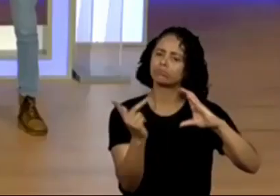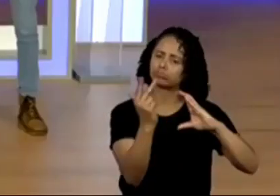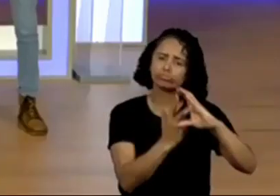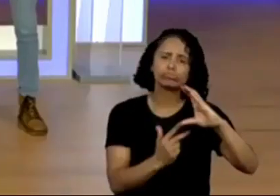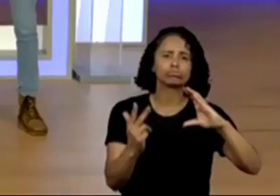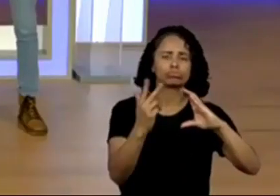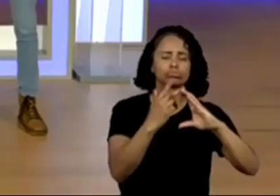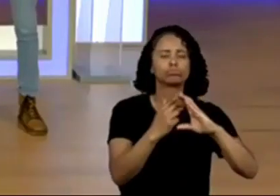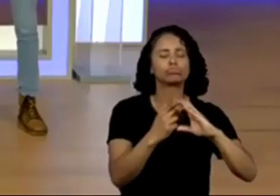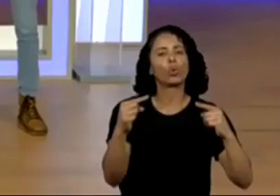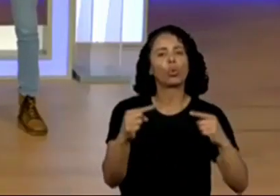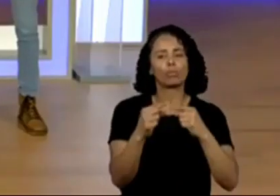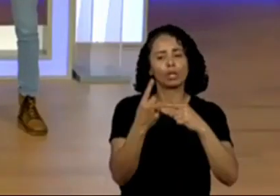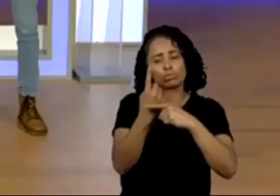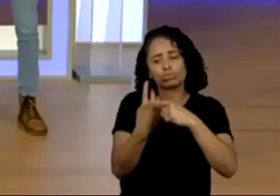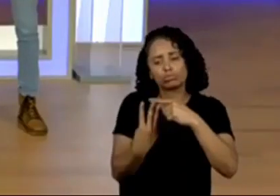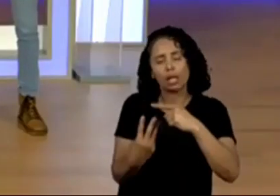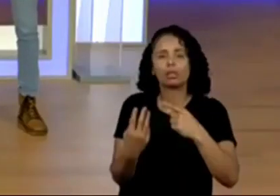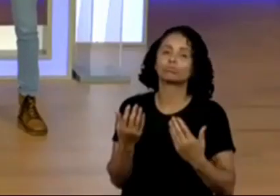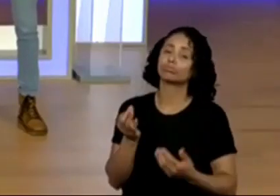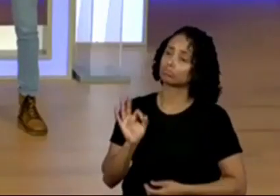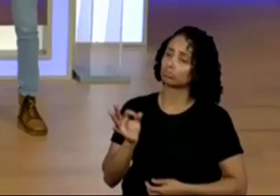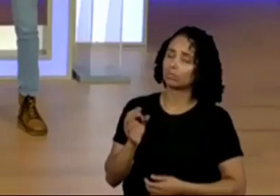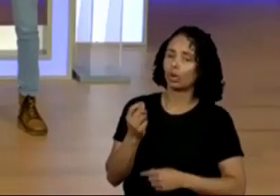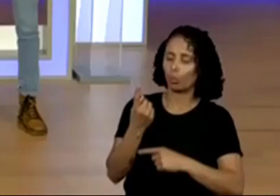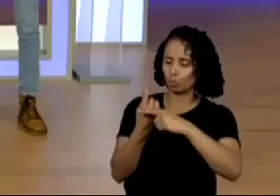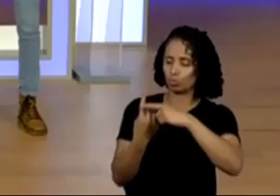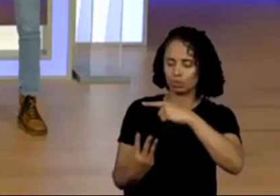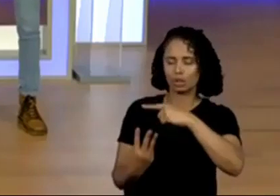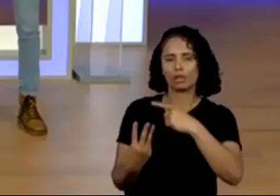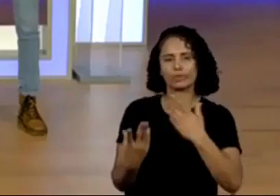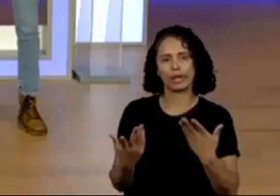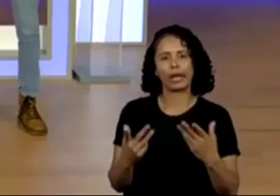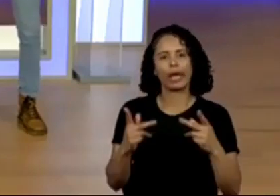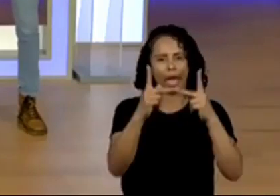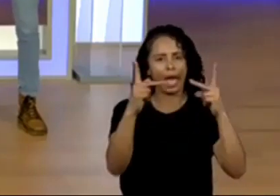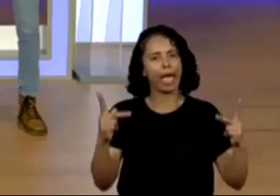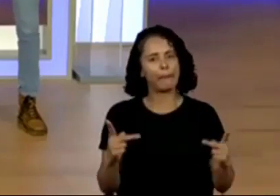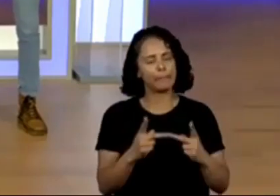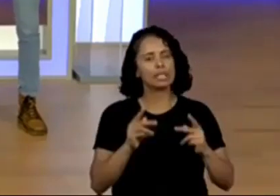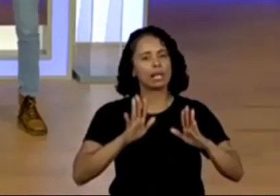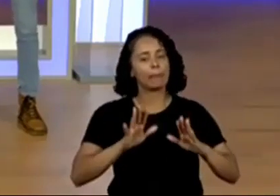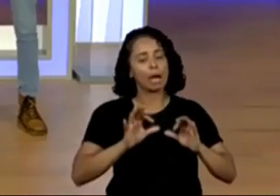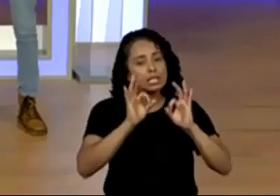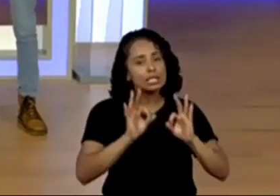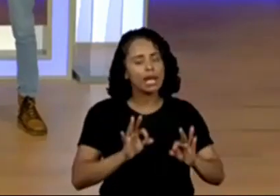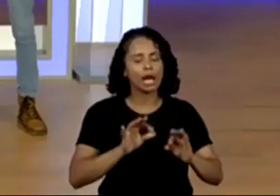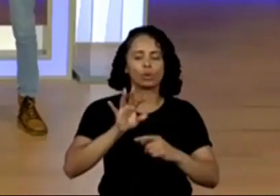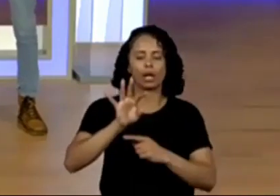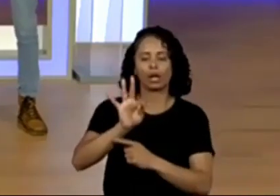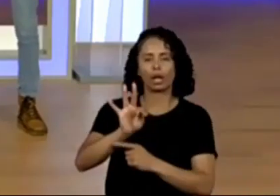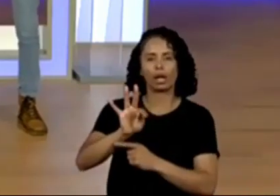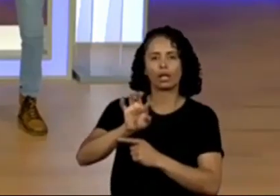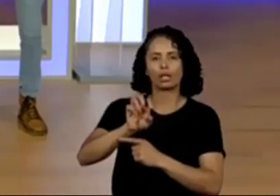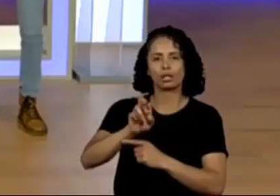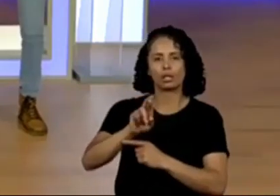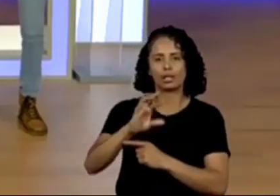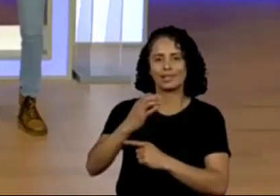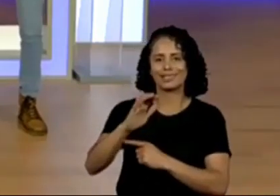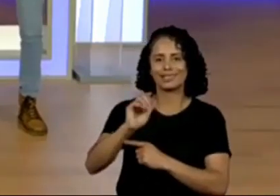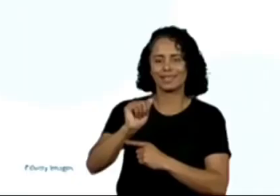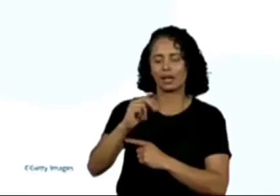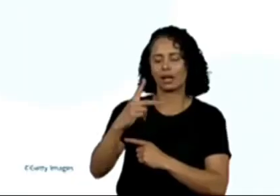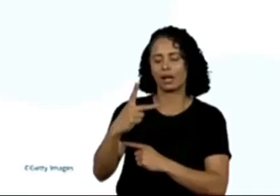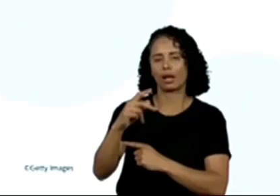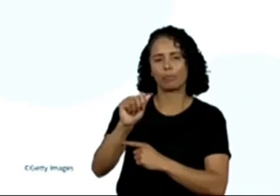de terça parte? Pedaço de pizza, mas é terça parte. Corresponde à terça parte da pizza. Isso mesmo, ó. Então,